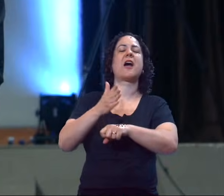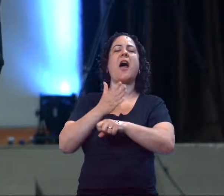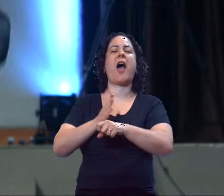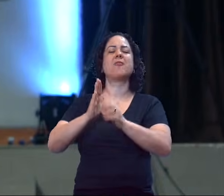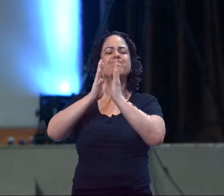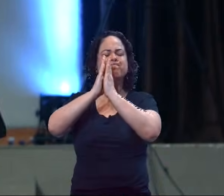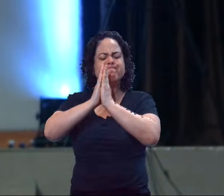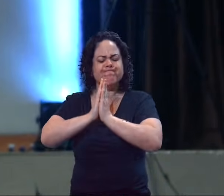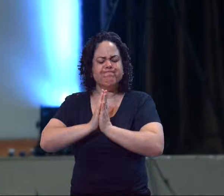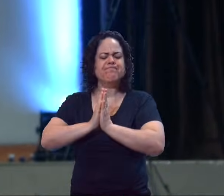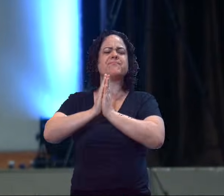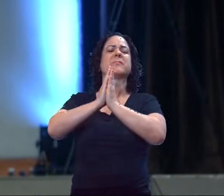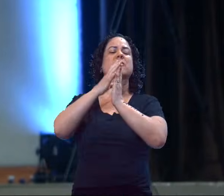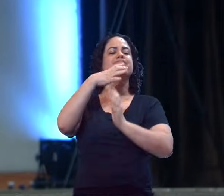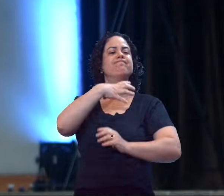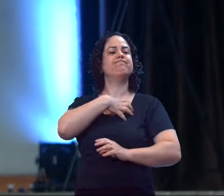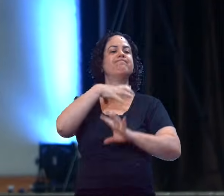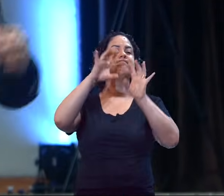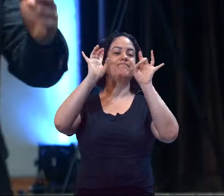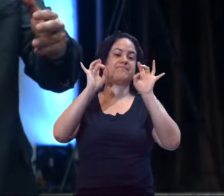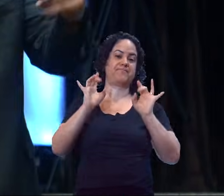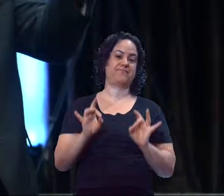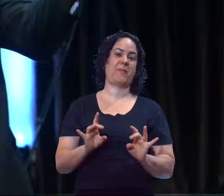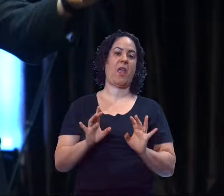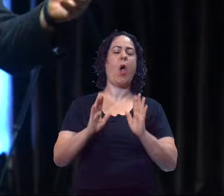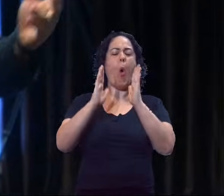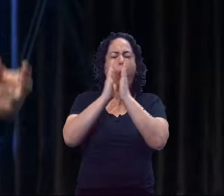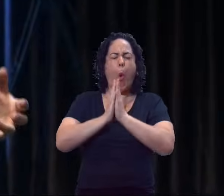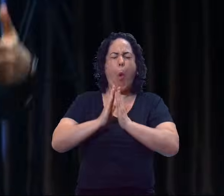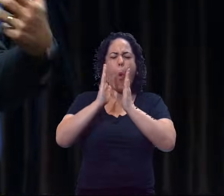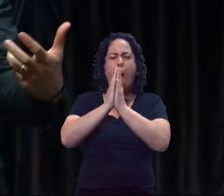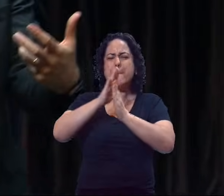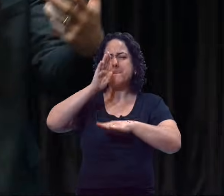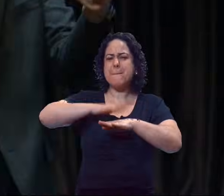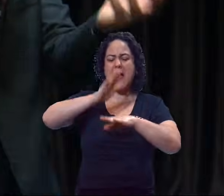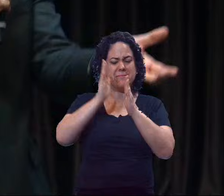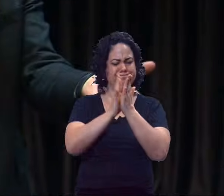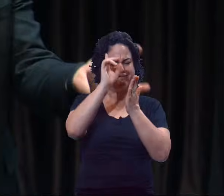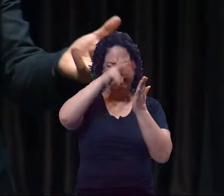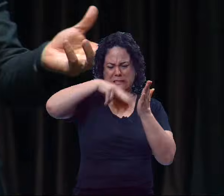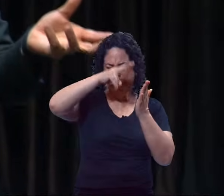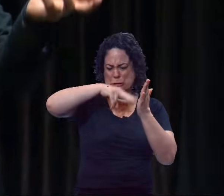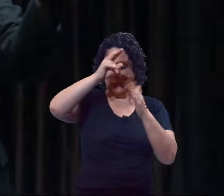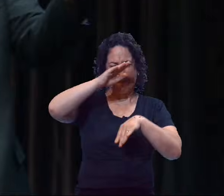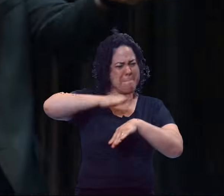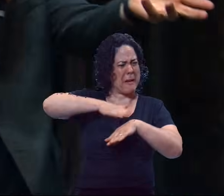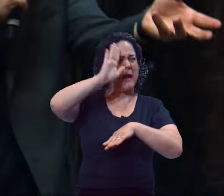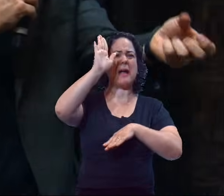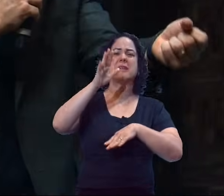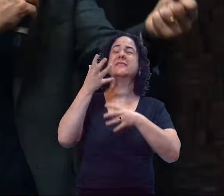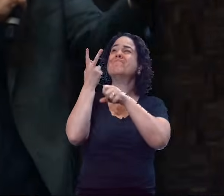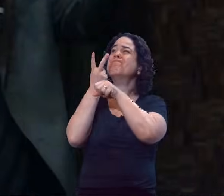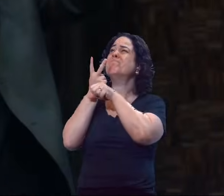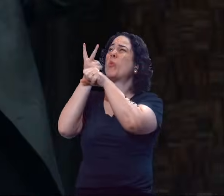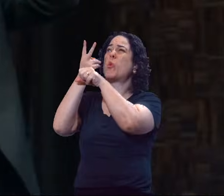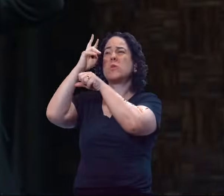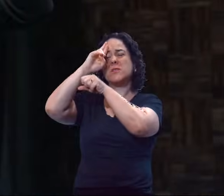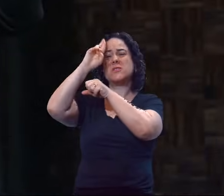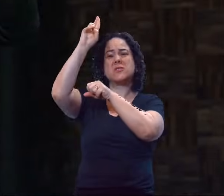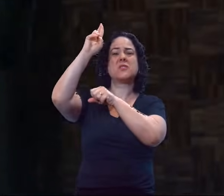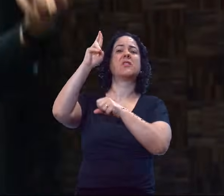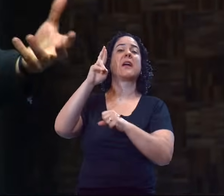de forma especial. Orar como nunca orou, ler a Bíblia como nunca leu, buscar ao Senhor de